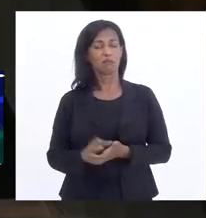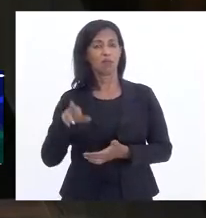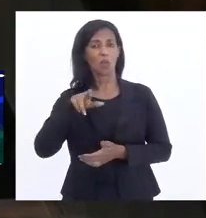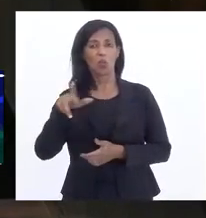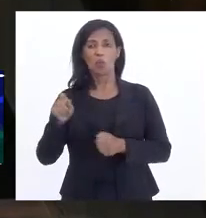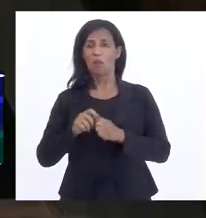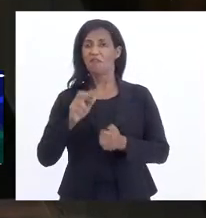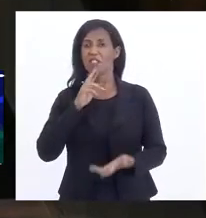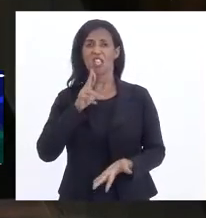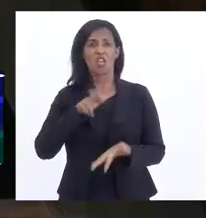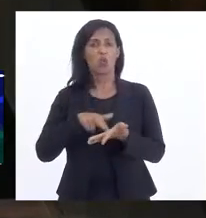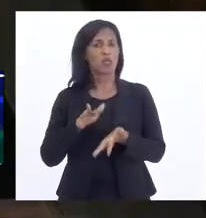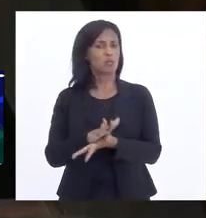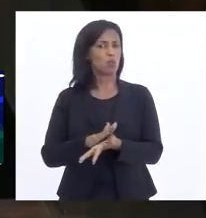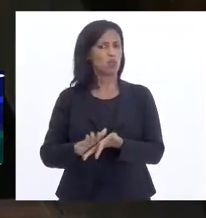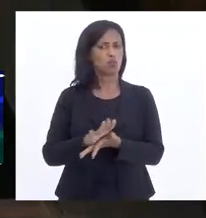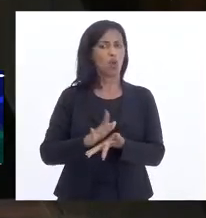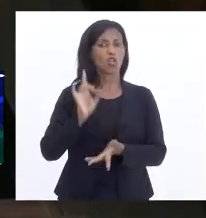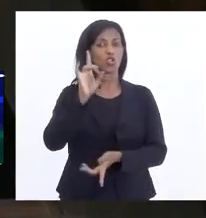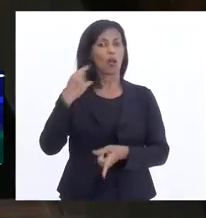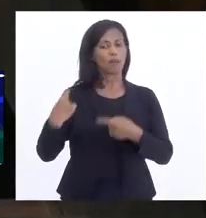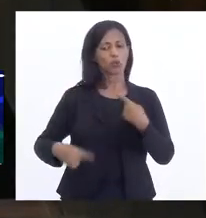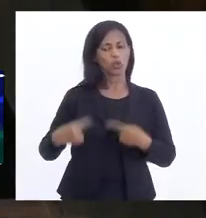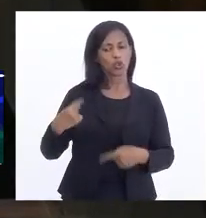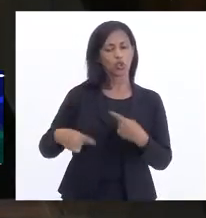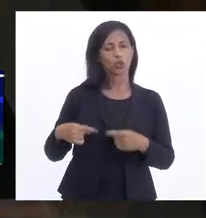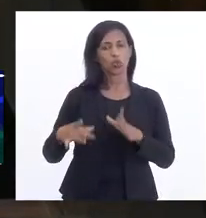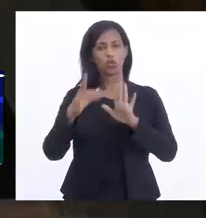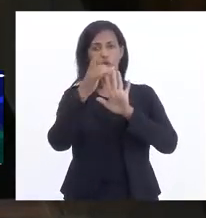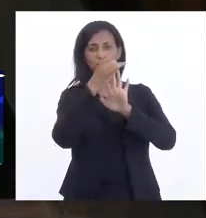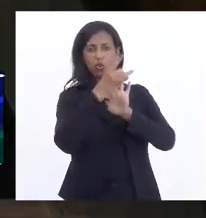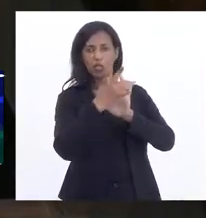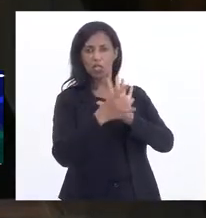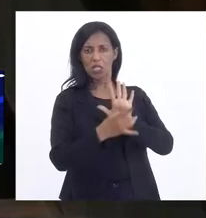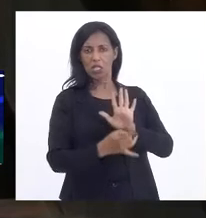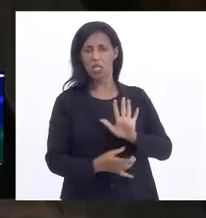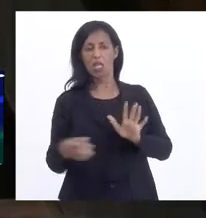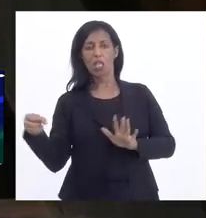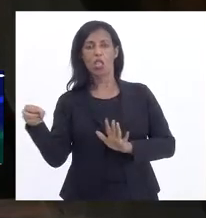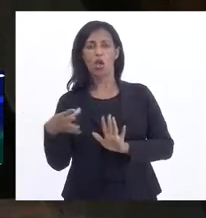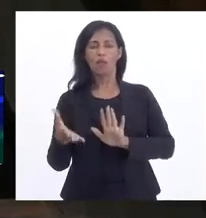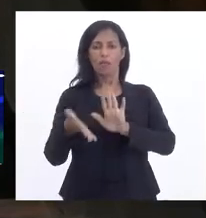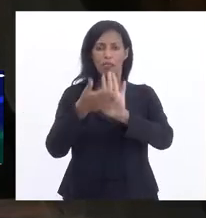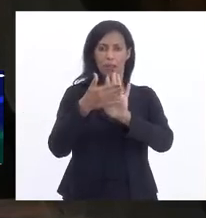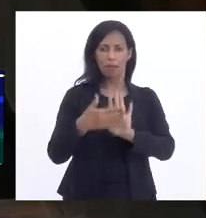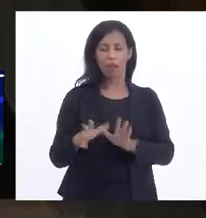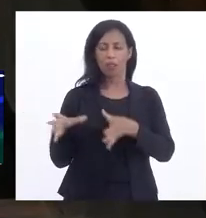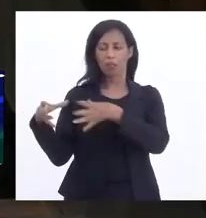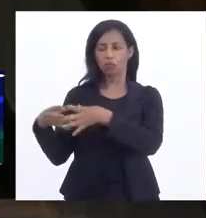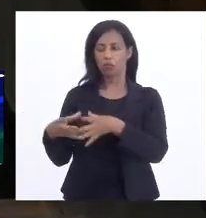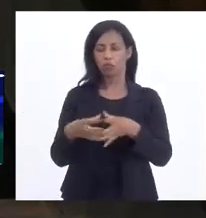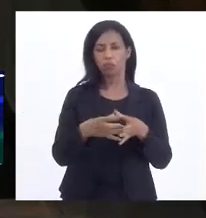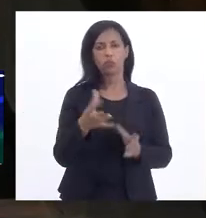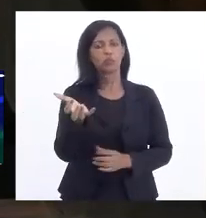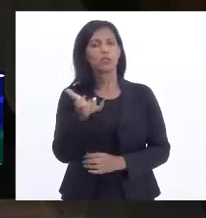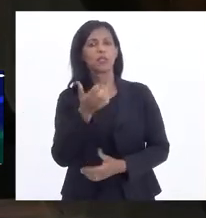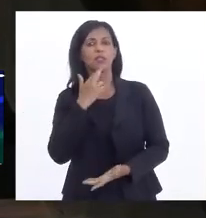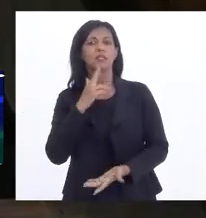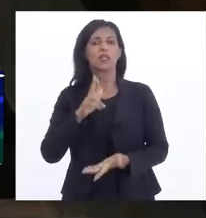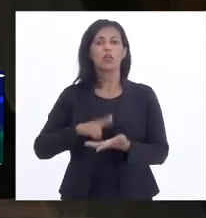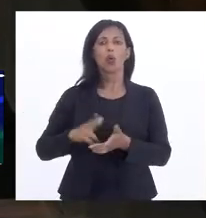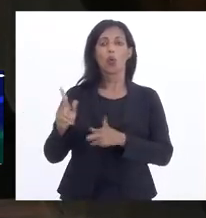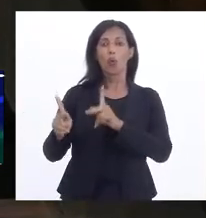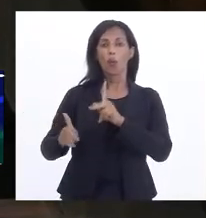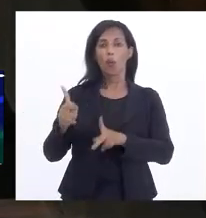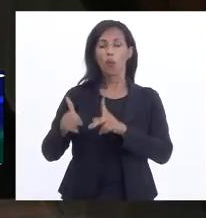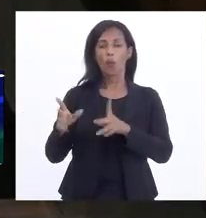para fazer reconhecimento nenhum, é para discutir os critérios para novas demandas, novos grupos que queiram ser reconhecidos como povos